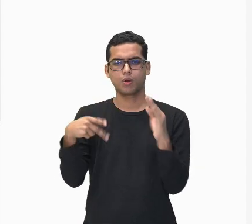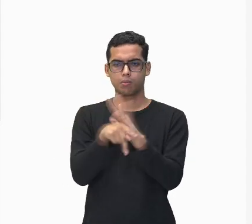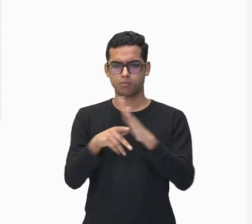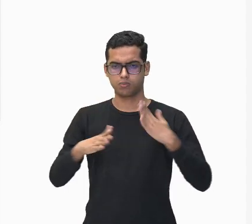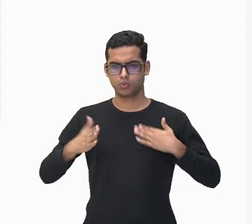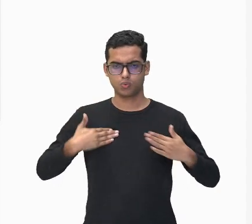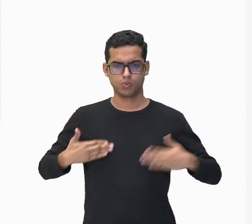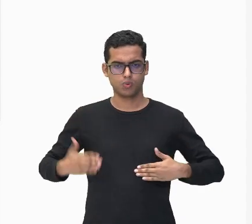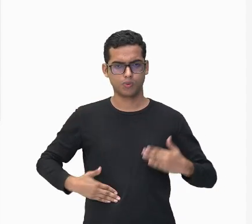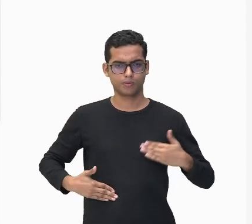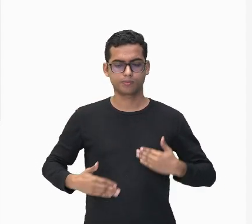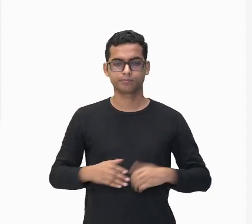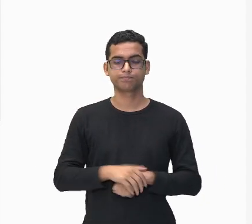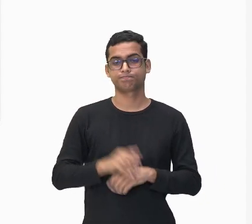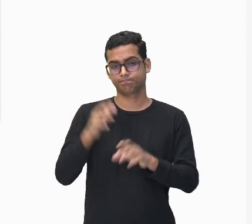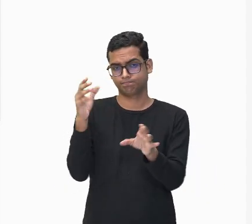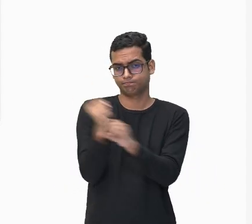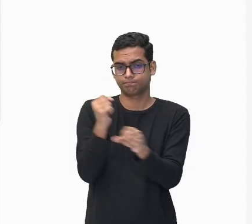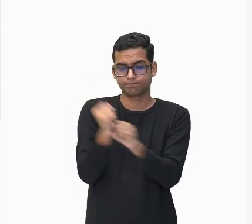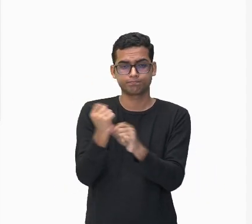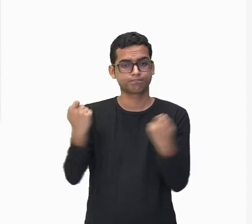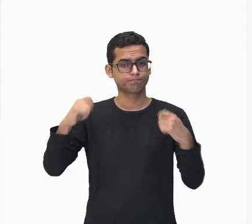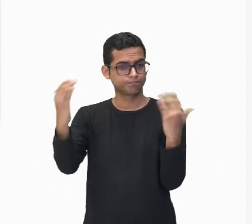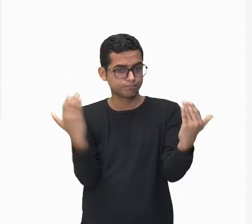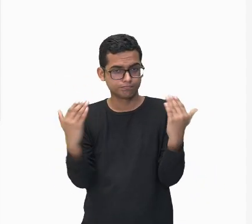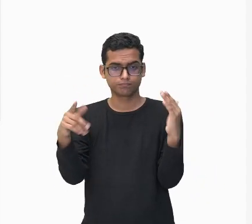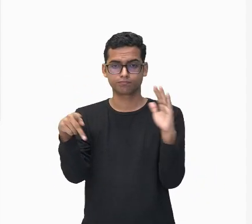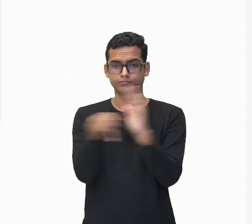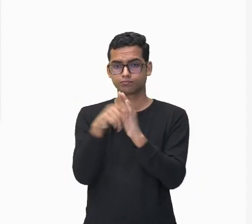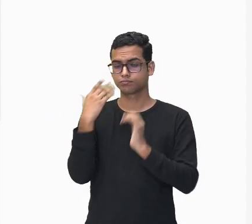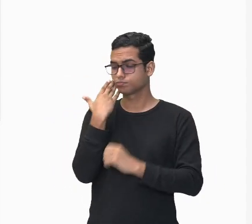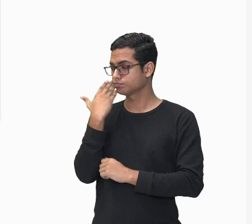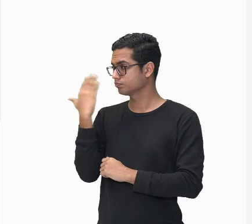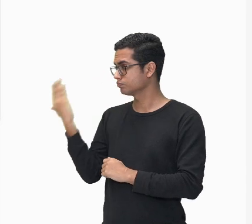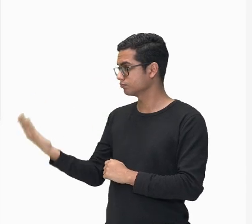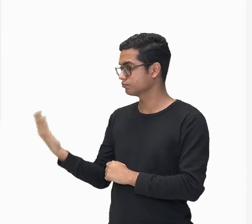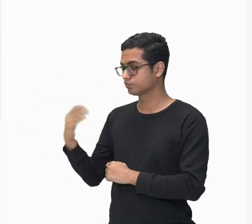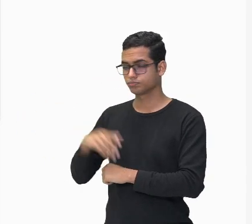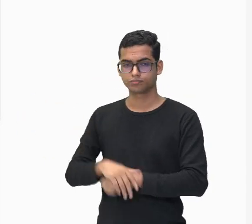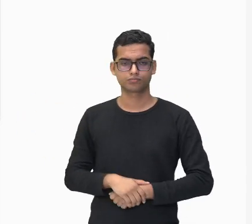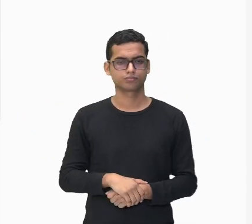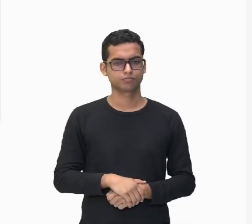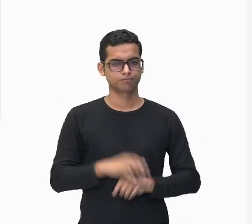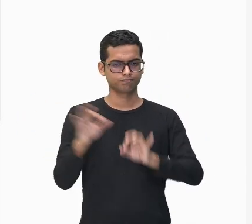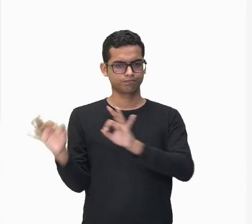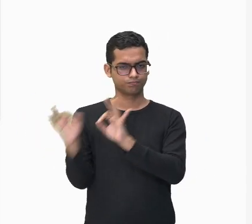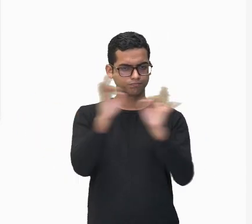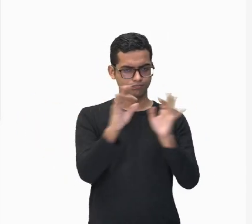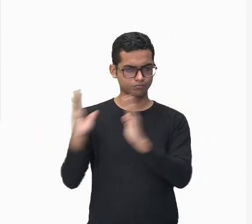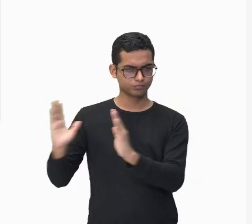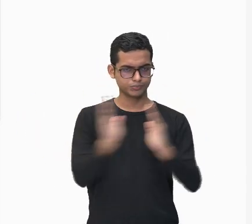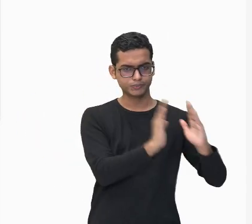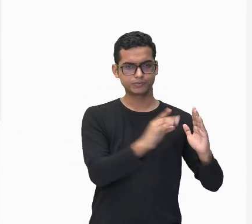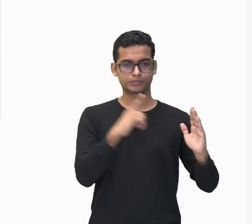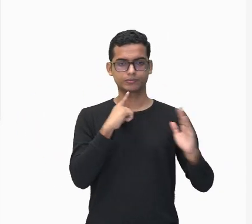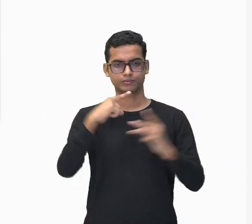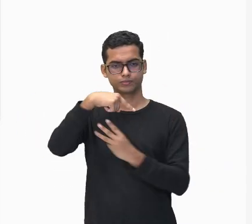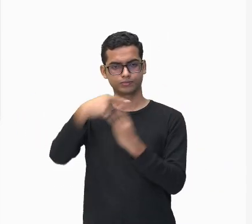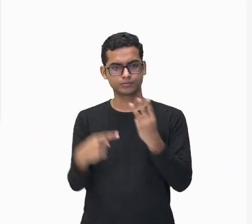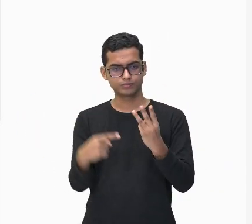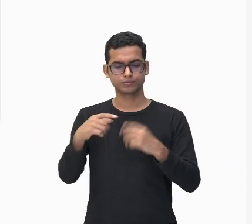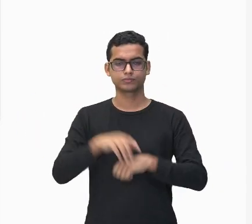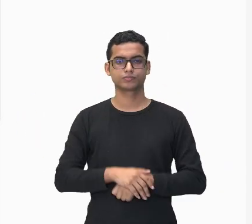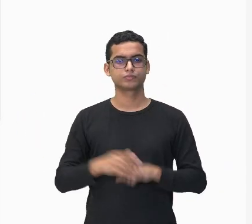gente pode comparar dentro dessa tabela. Então, observando aí essa tabela, nós vemos 3 graus de obesidade.